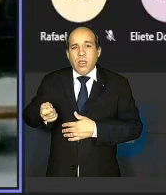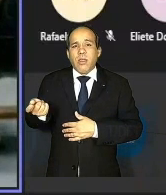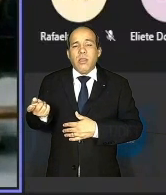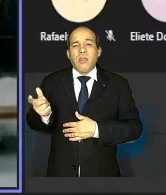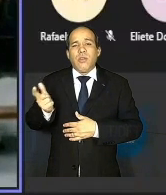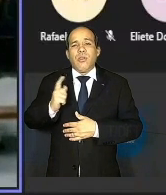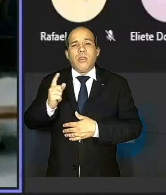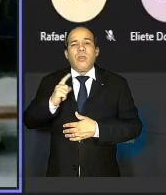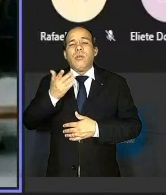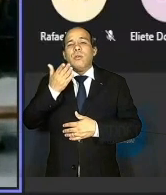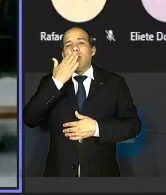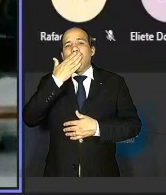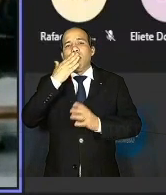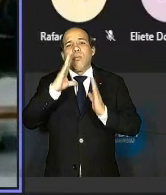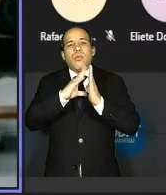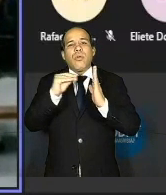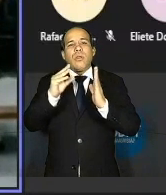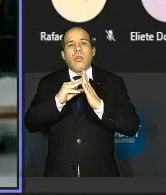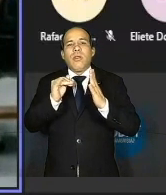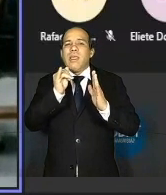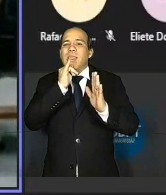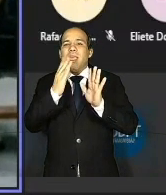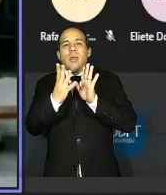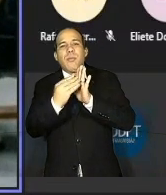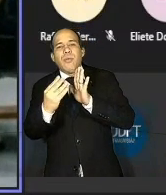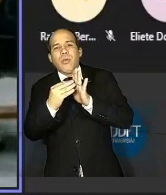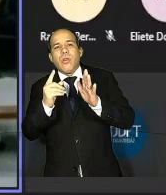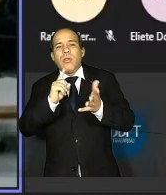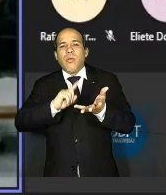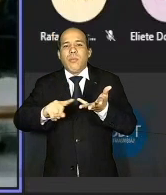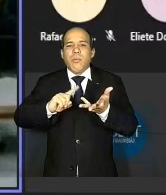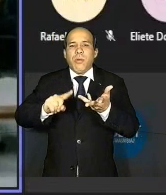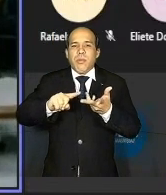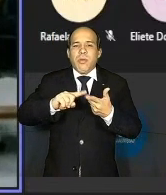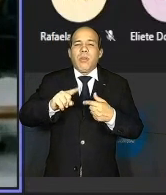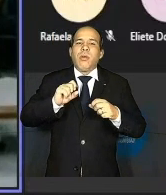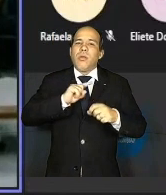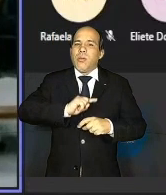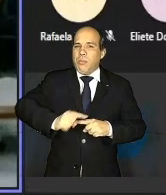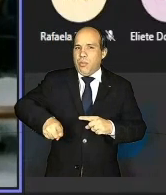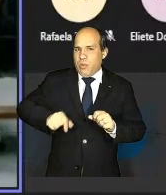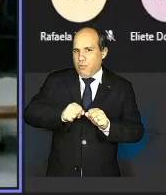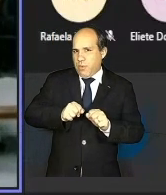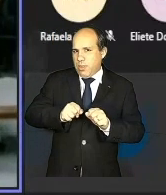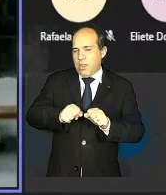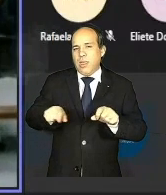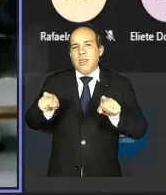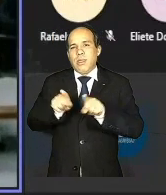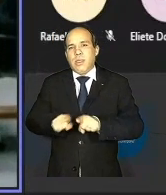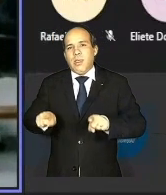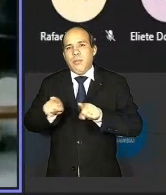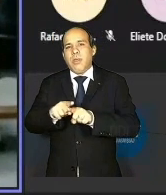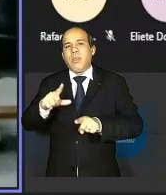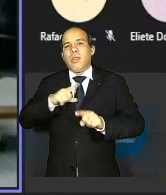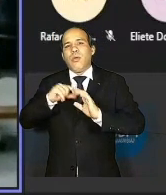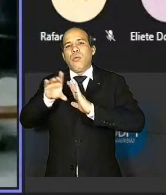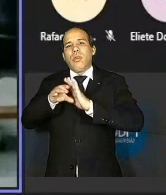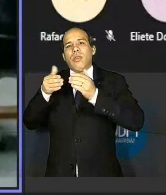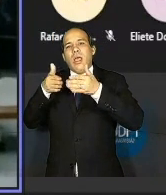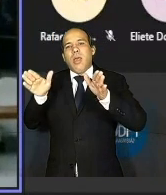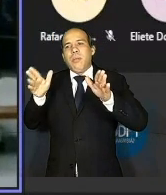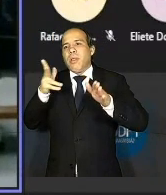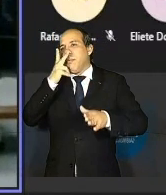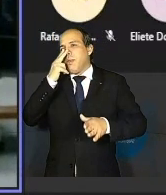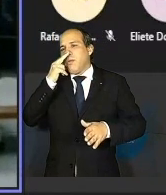a sentença traz um rol exemplificativo das obrigações de não fazer, além de tratar de um